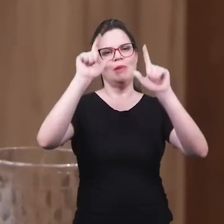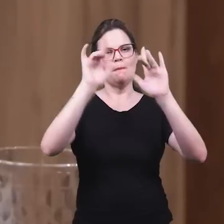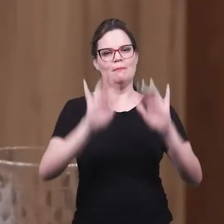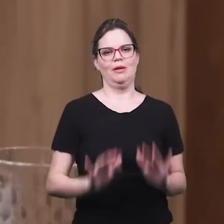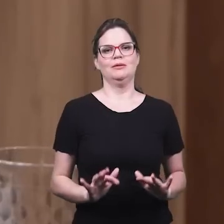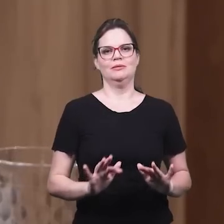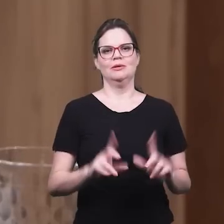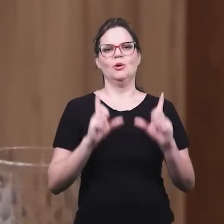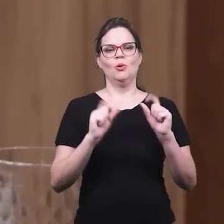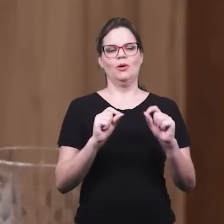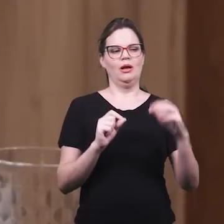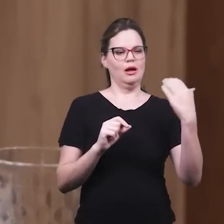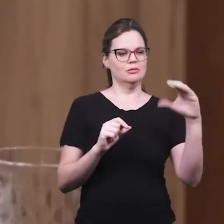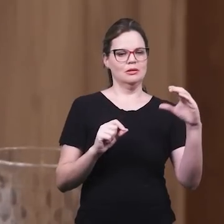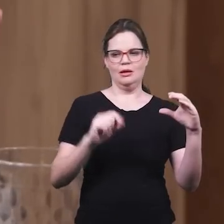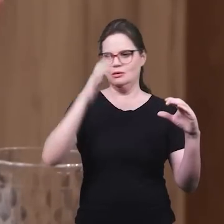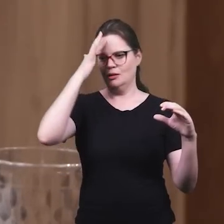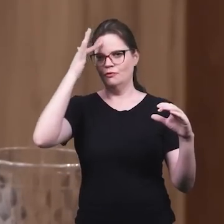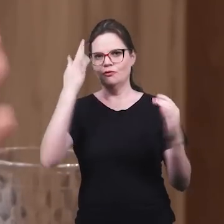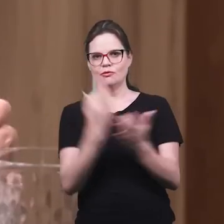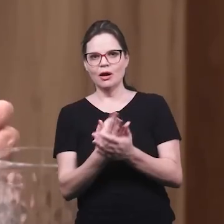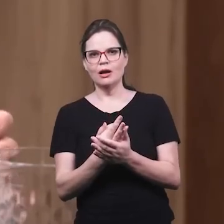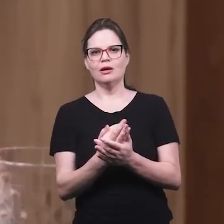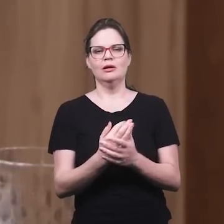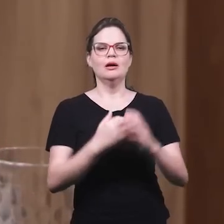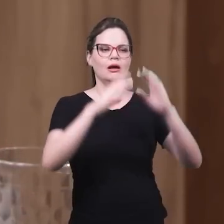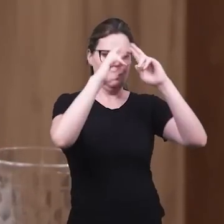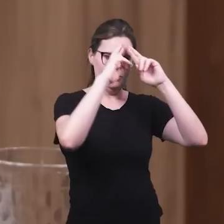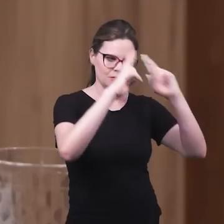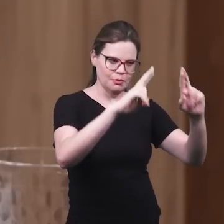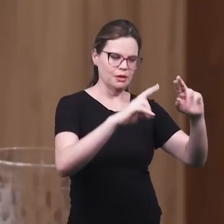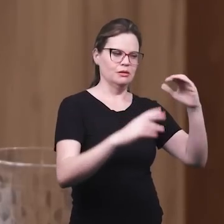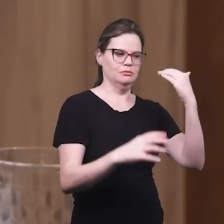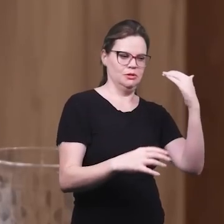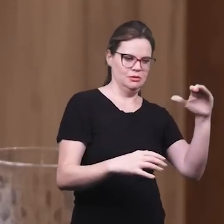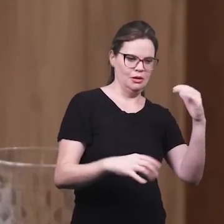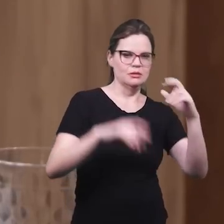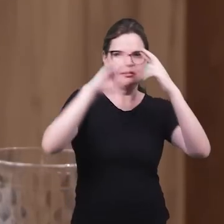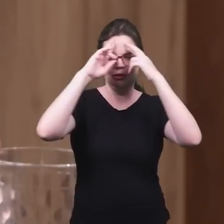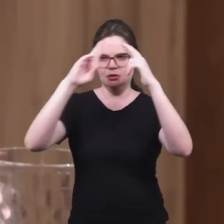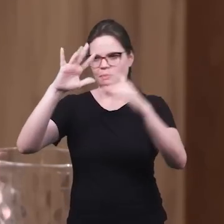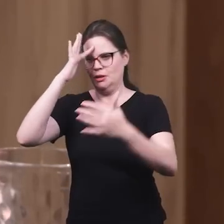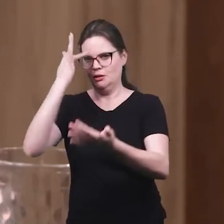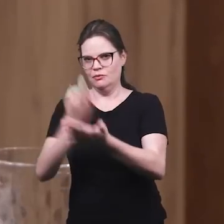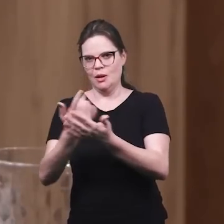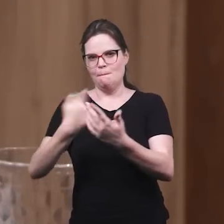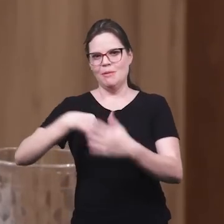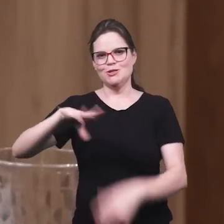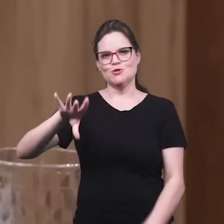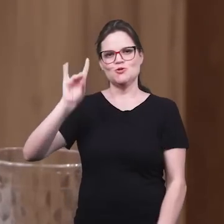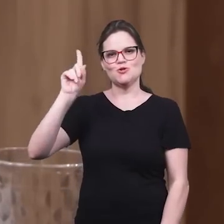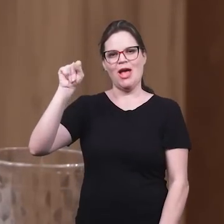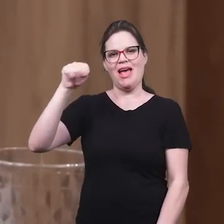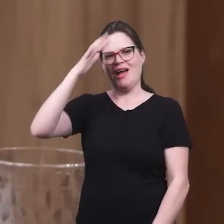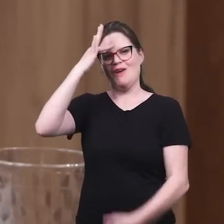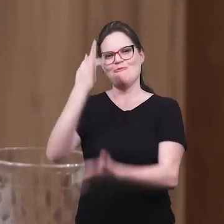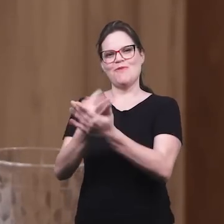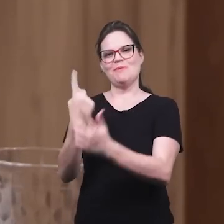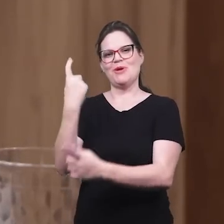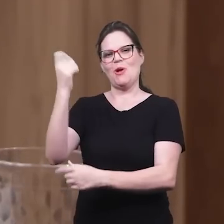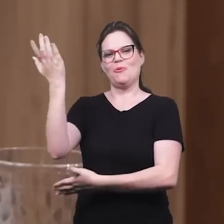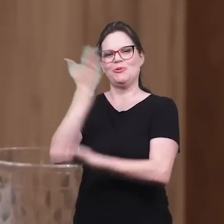entre a ciência e a fé, nós respeitamos a ciência, respeitamos a fé, mas prevalece a fé, porque é a nossa